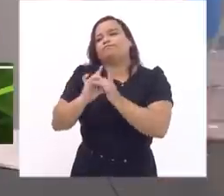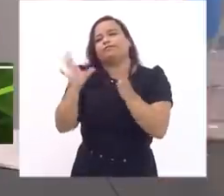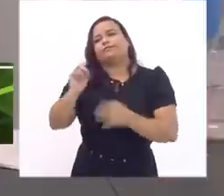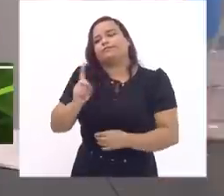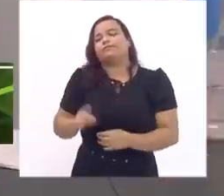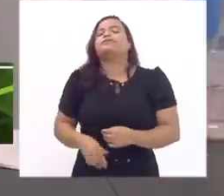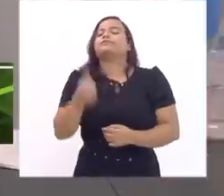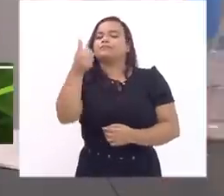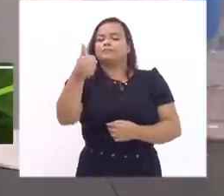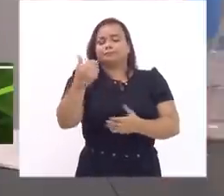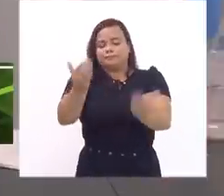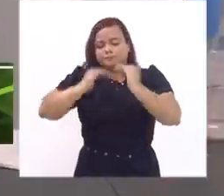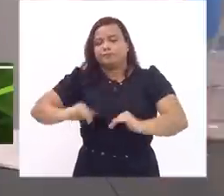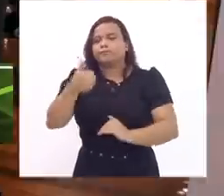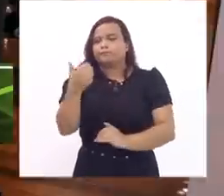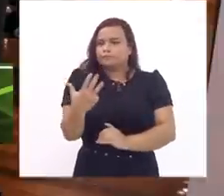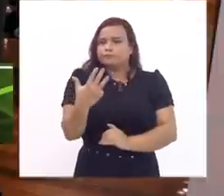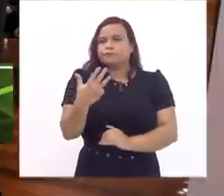13º, deputado Márcio.